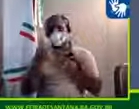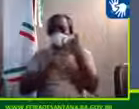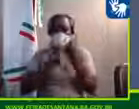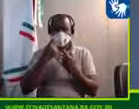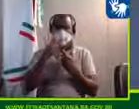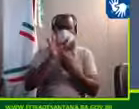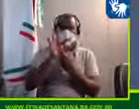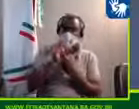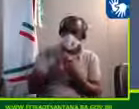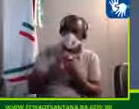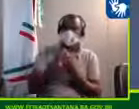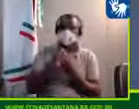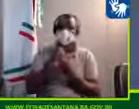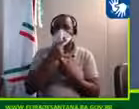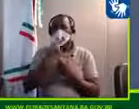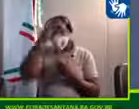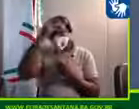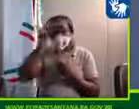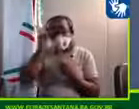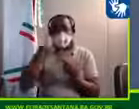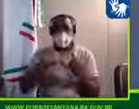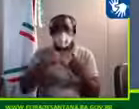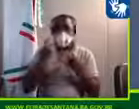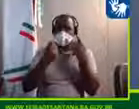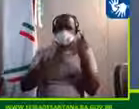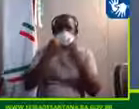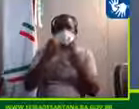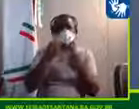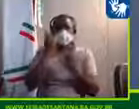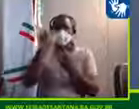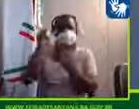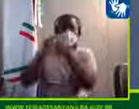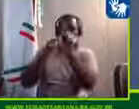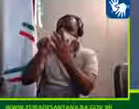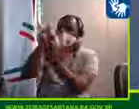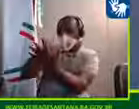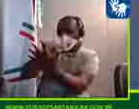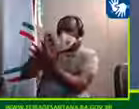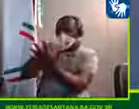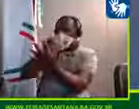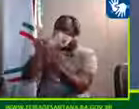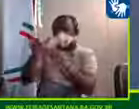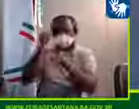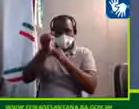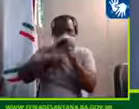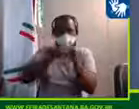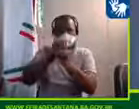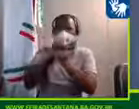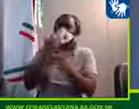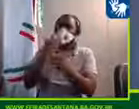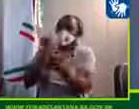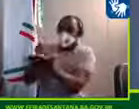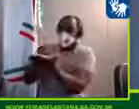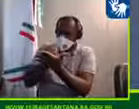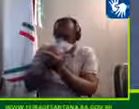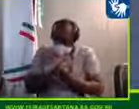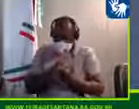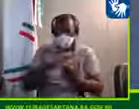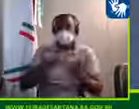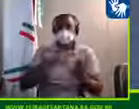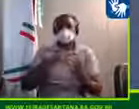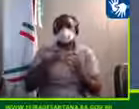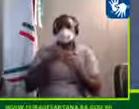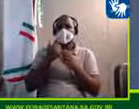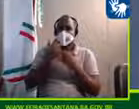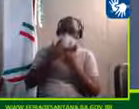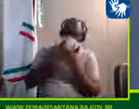Prefeitura de Feira, nem aonde eu leio, eu estou tentando conseguir algum amparo para poder seguir,